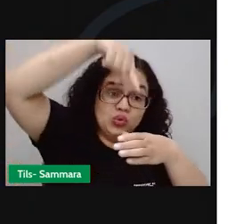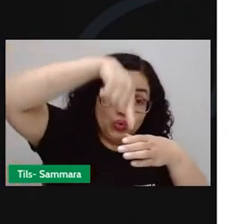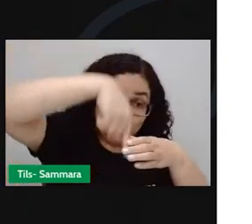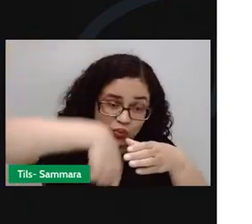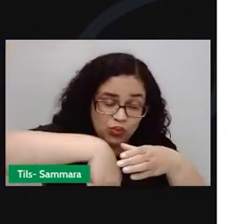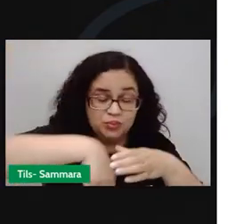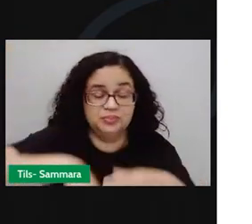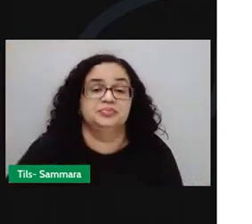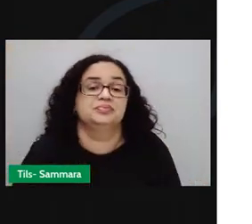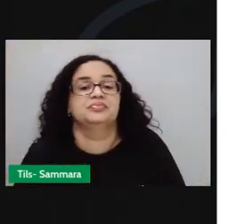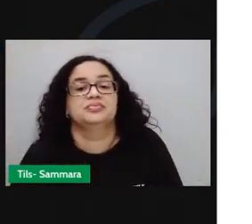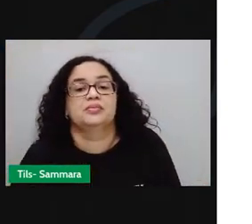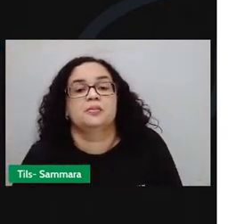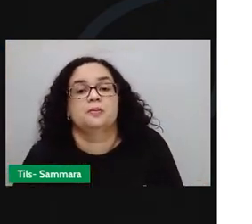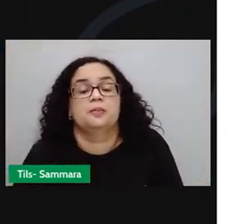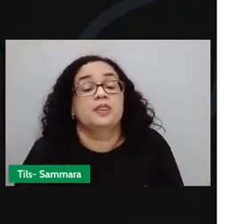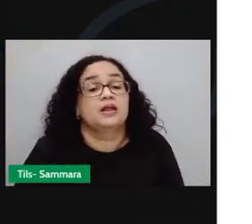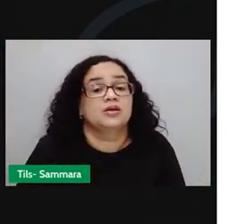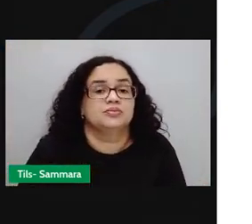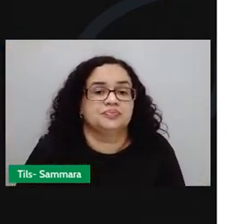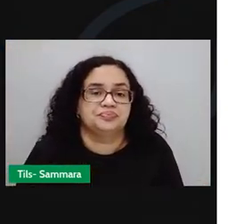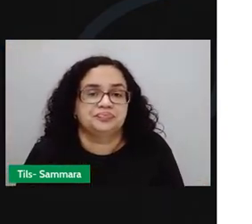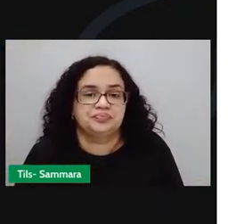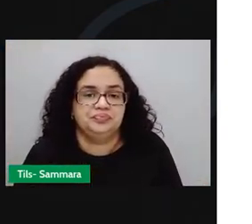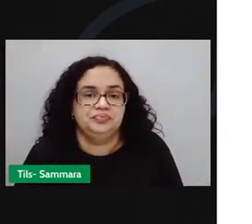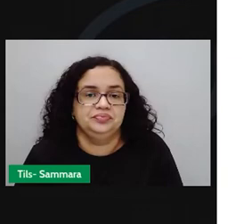afunda. Vamos lá para o nosso teste?